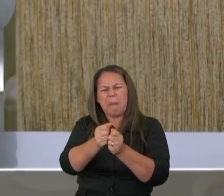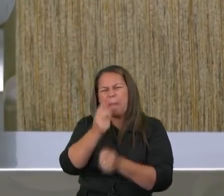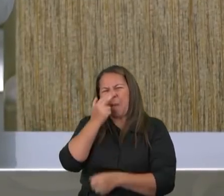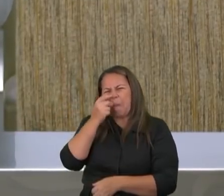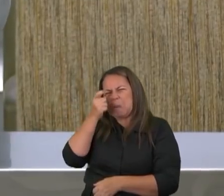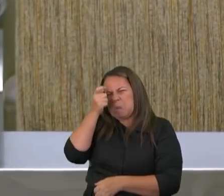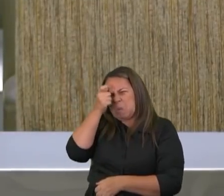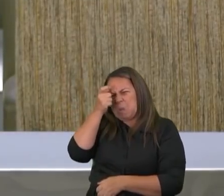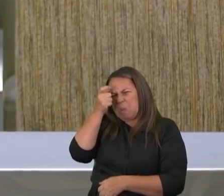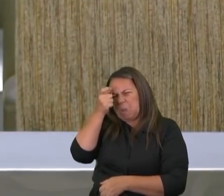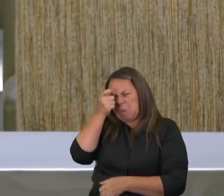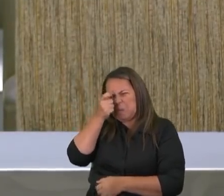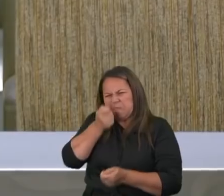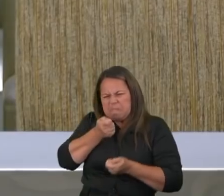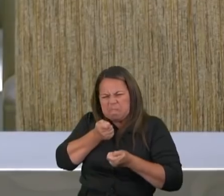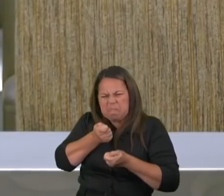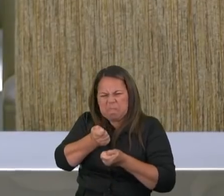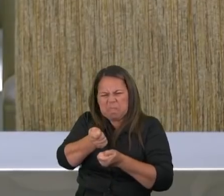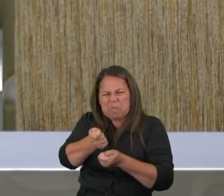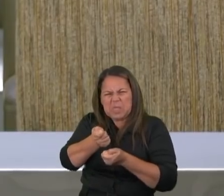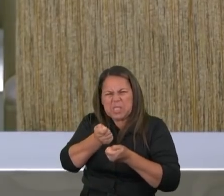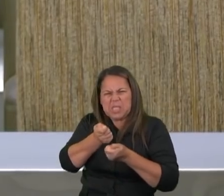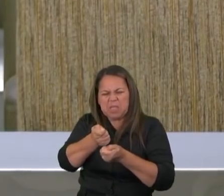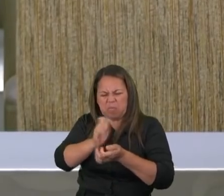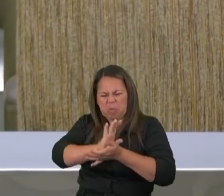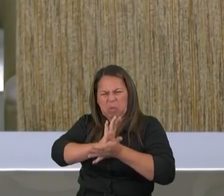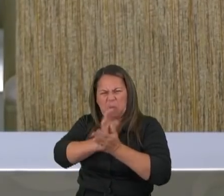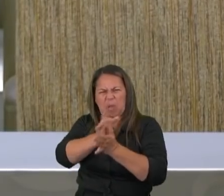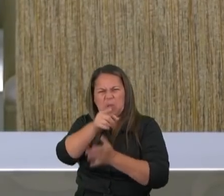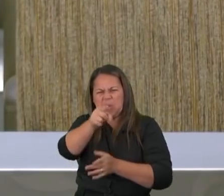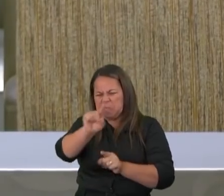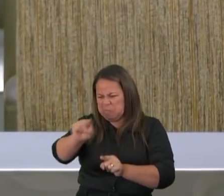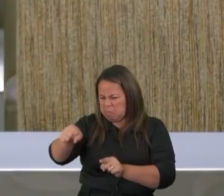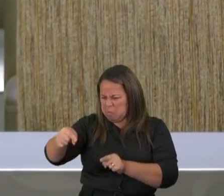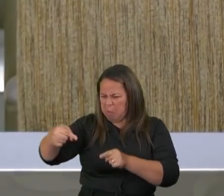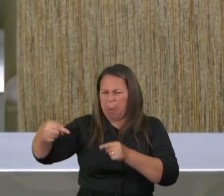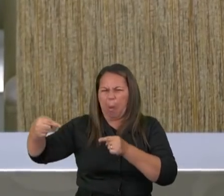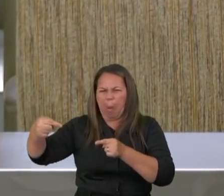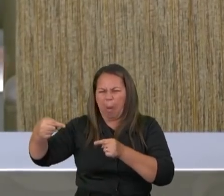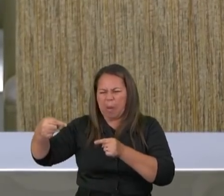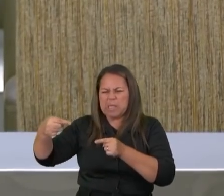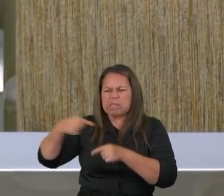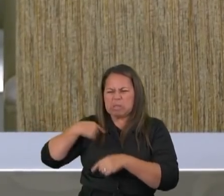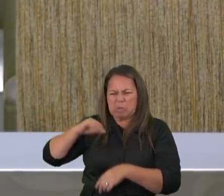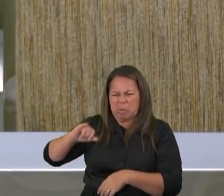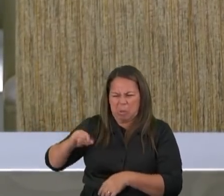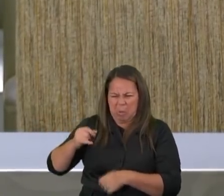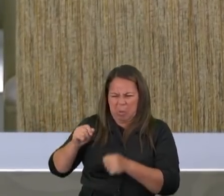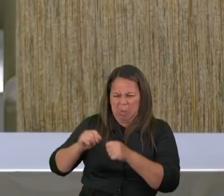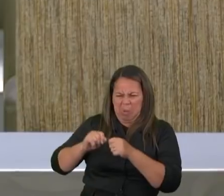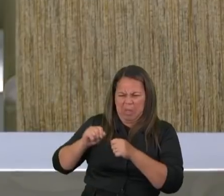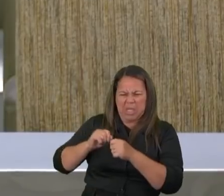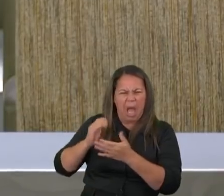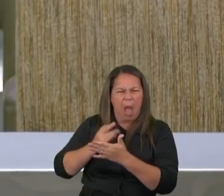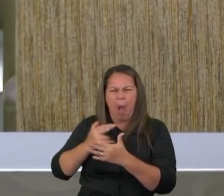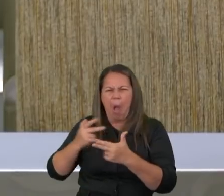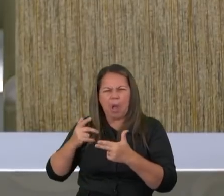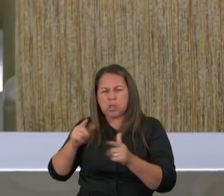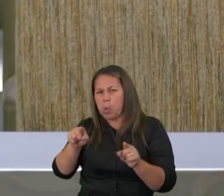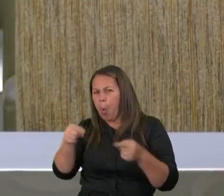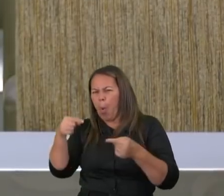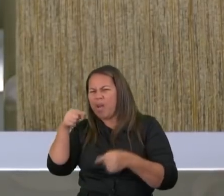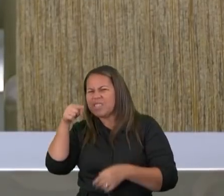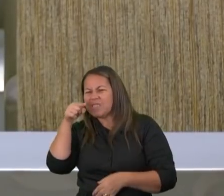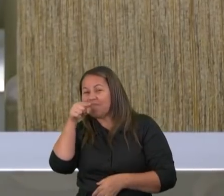laços para ti, ainda que o inimigo arme laços para a tua vida, ainda que o inimigo